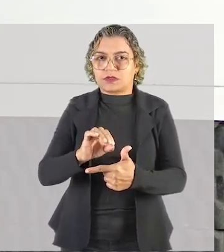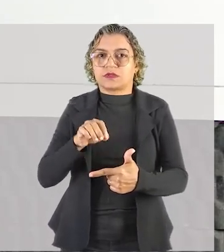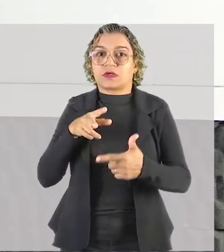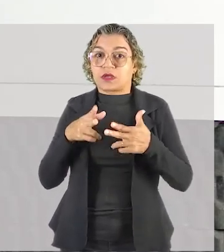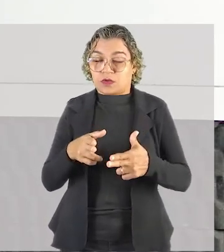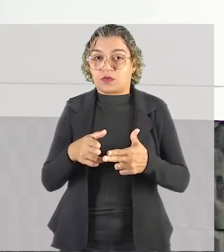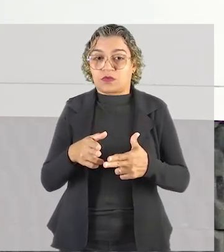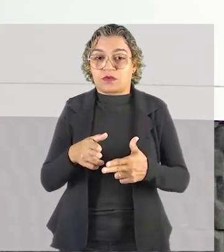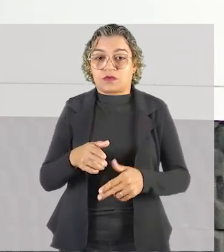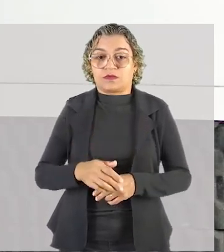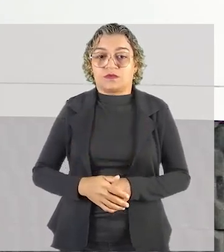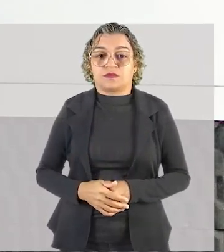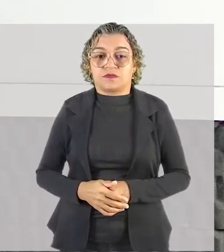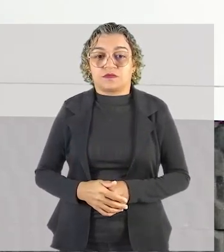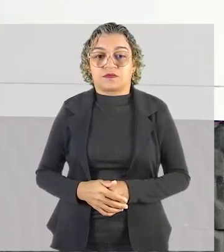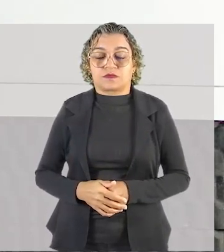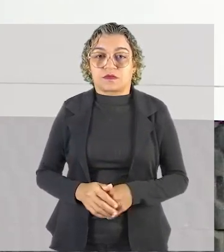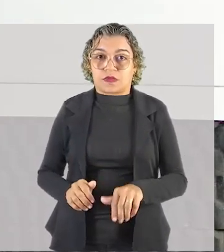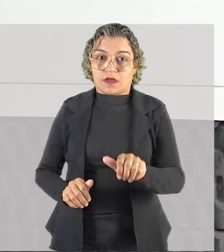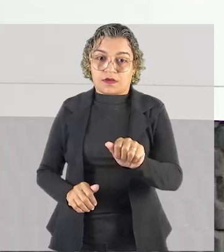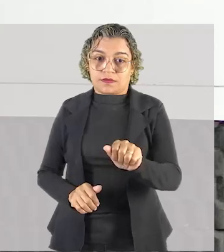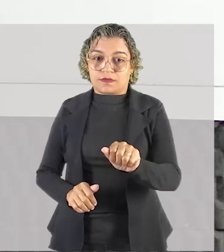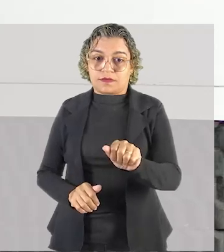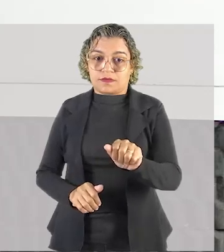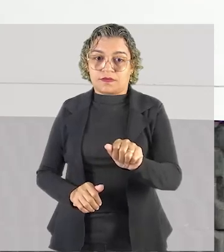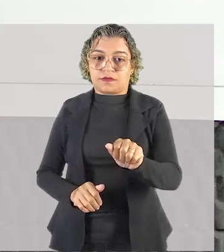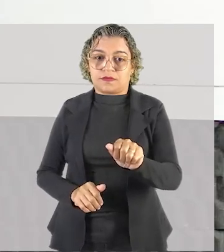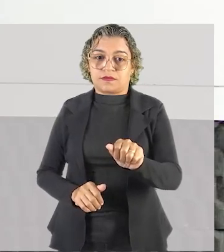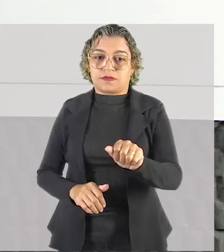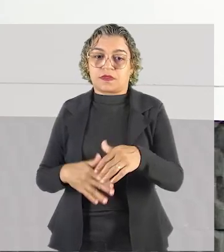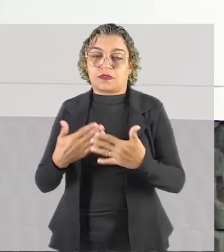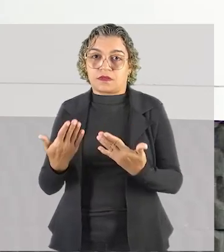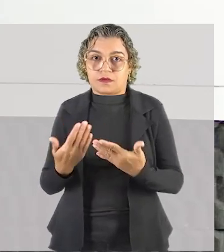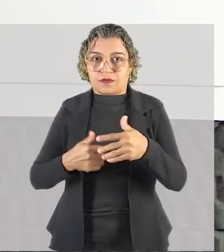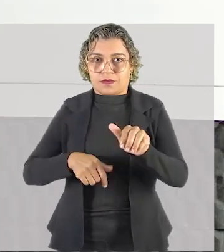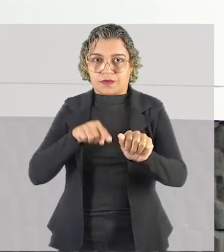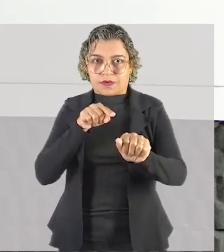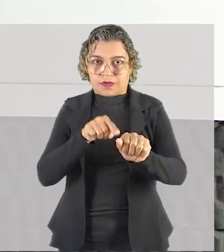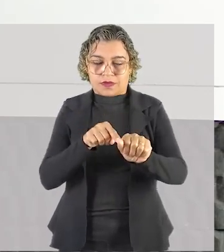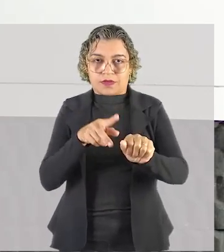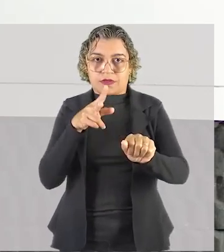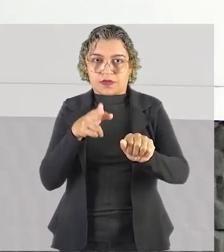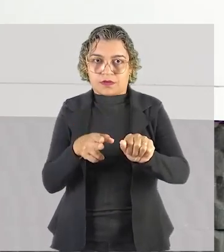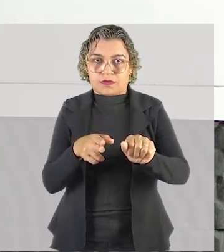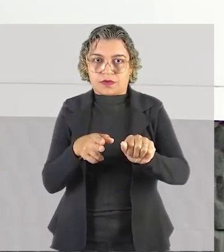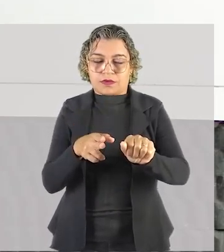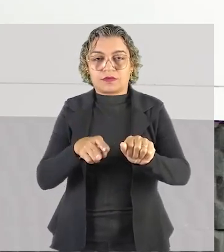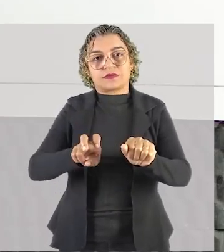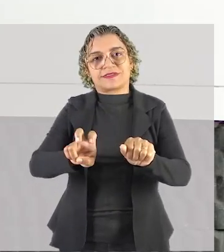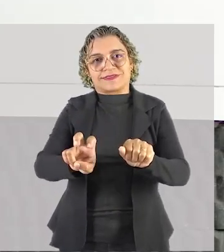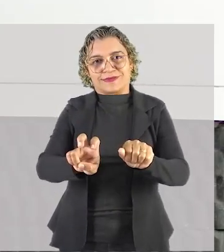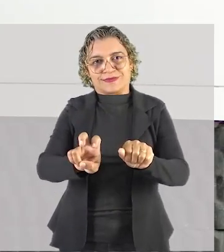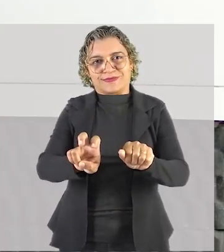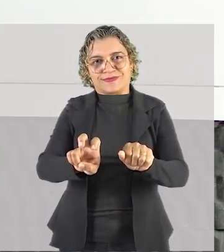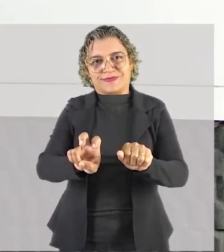ao coeficiente A. Tá? Então você tem aqui que o A vai ser igual a